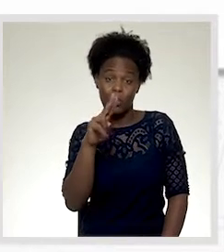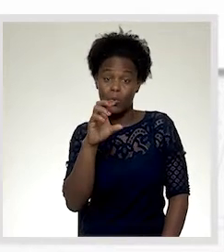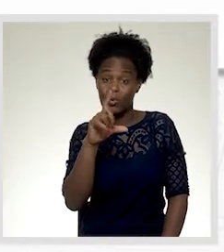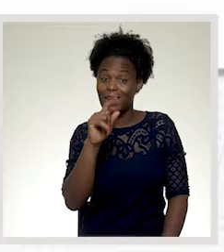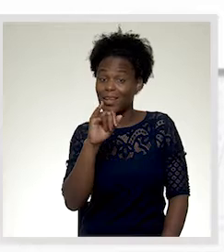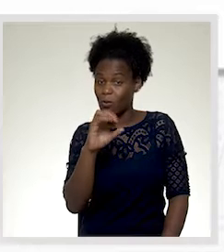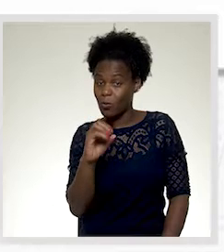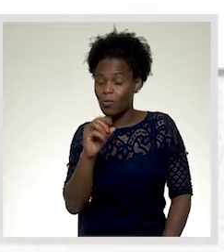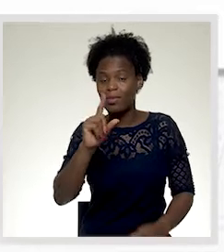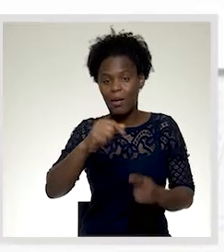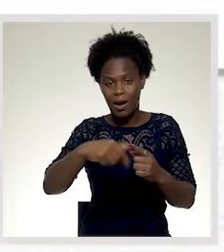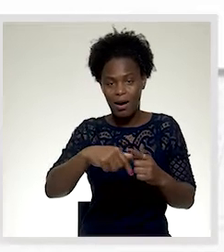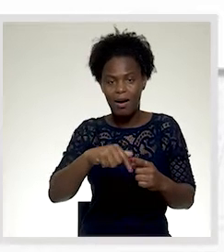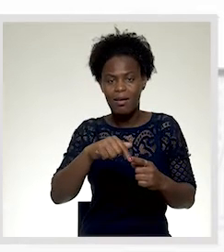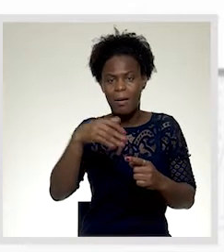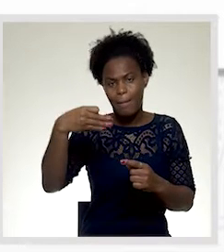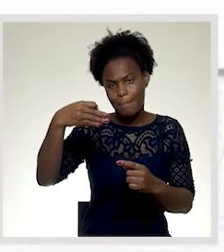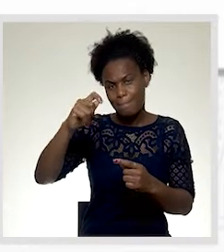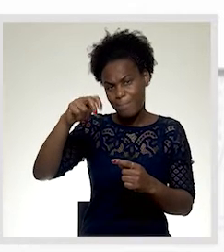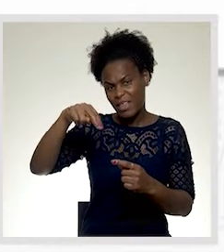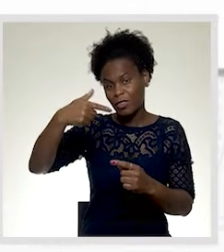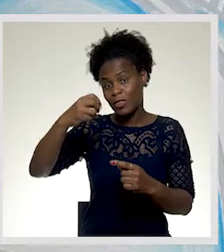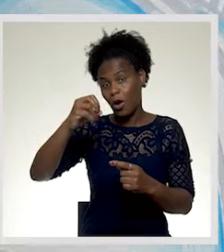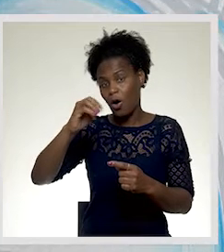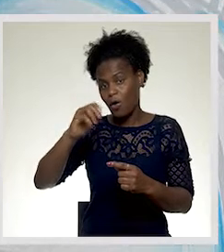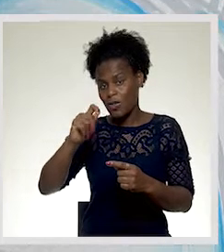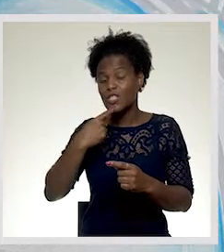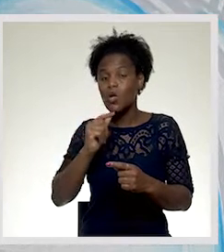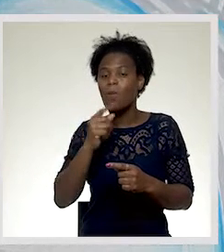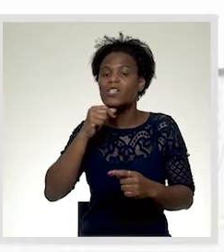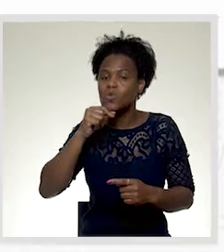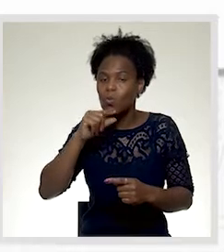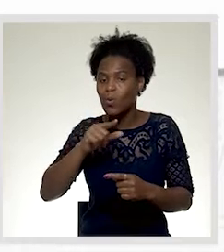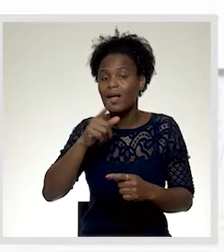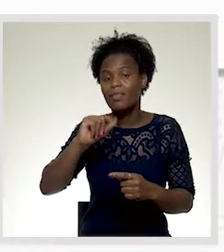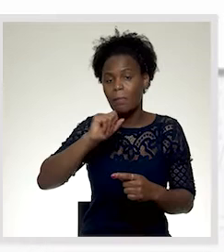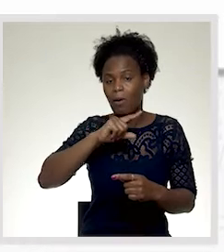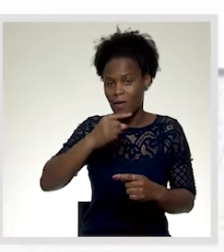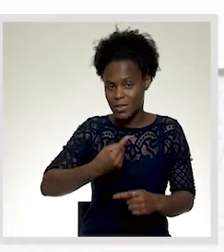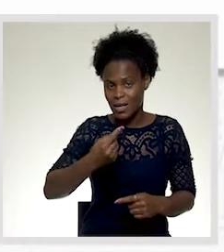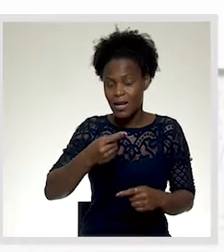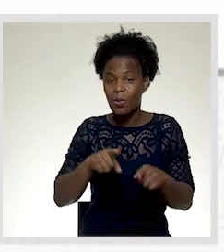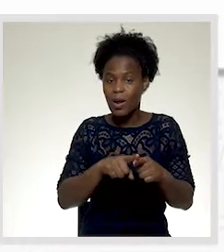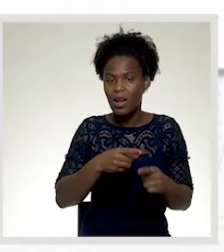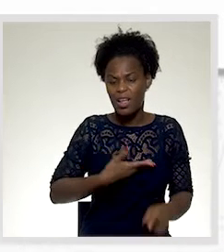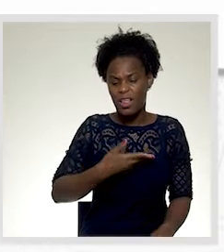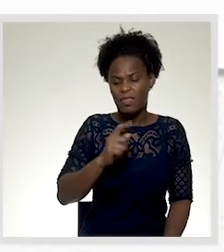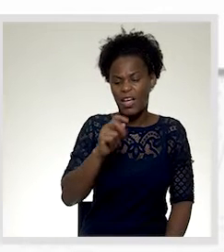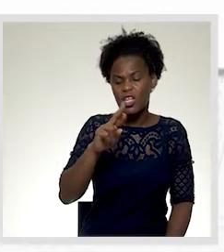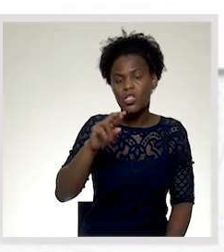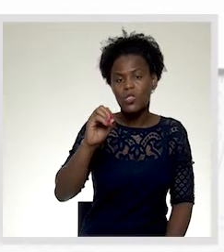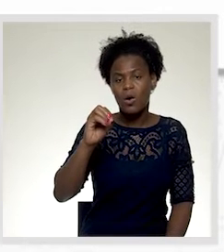ácido nucleico. Contém também aqui uma pentose, que é um açúcar, que poderá ser também